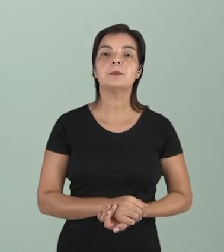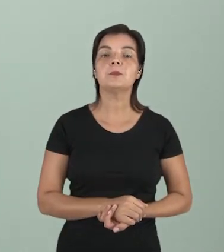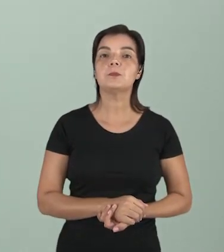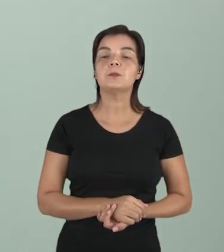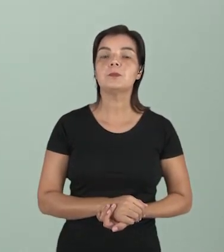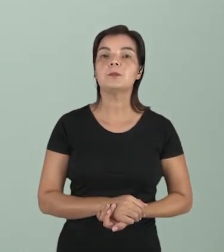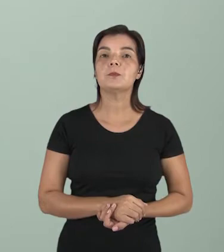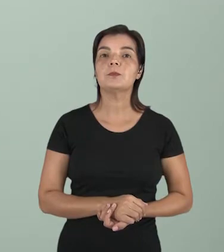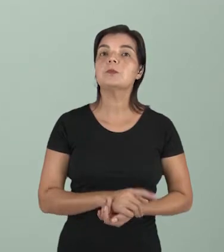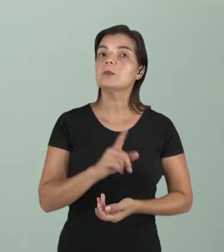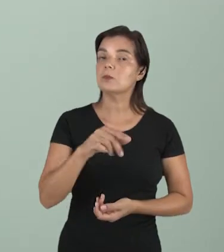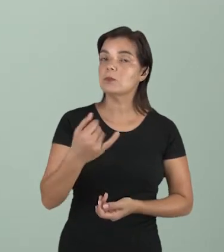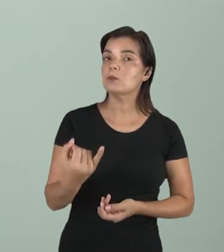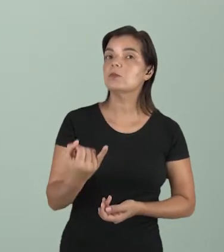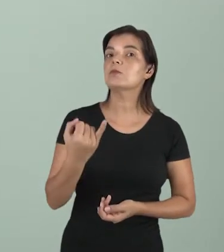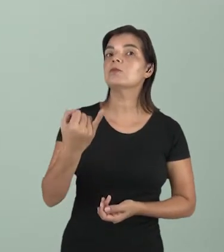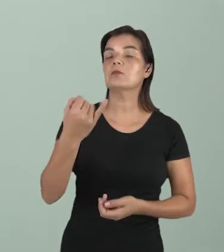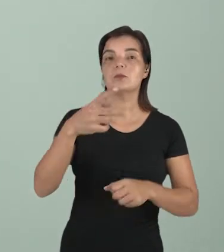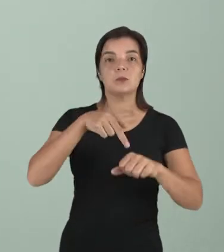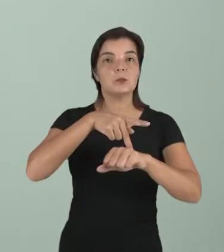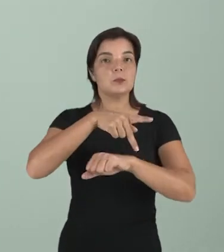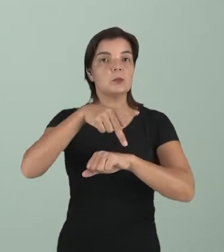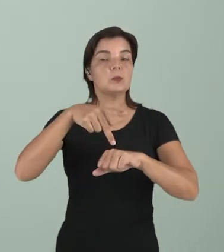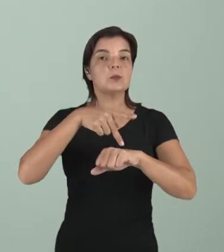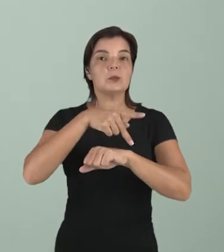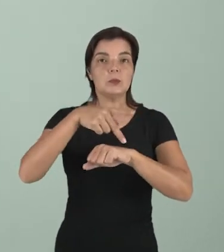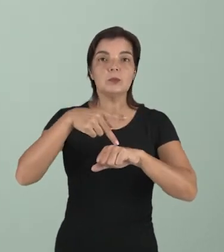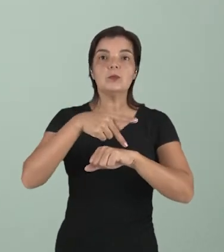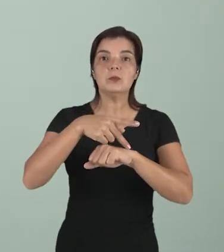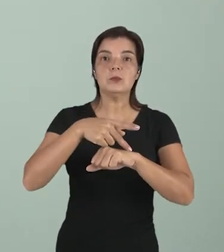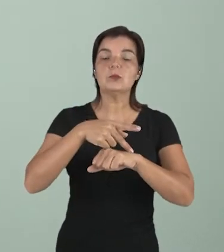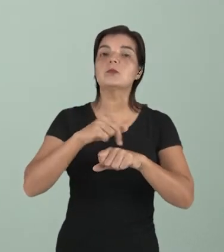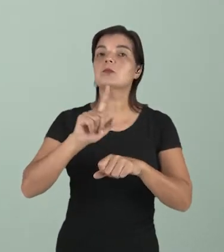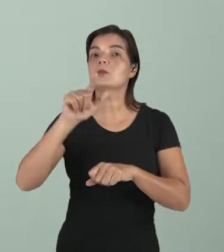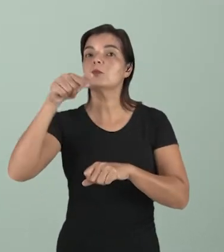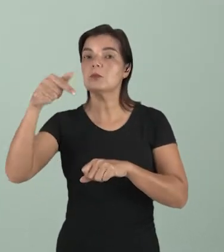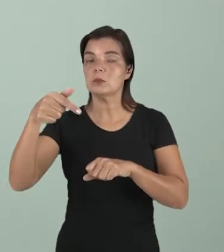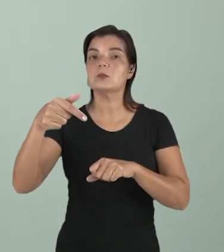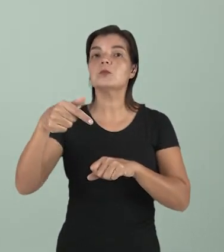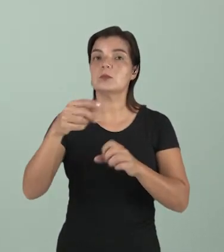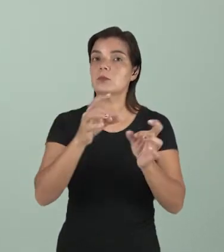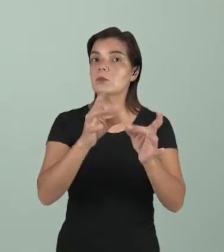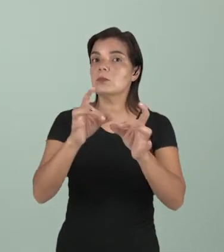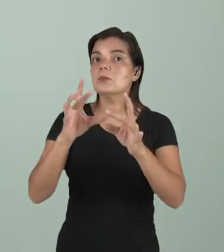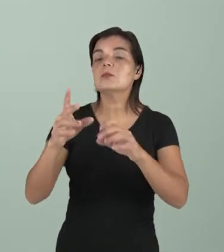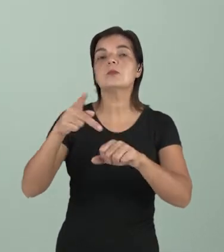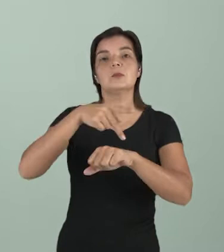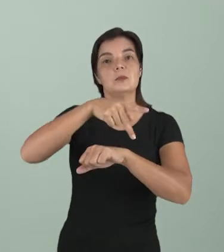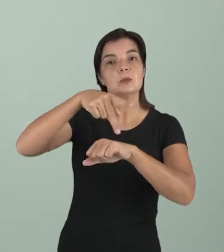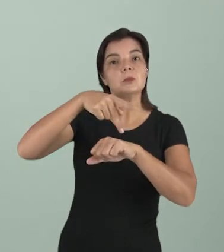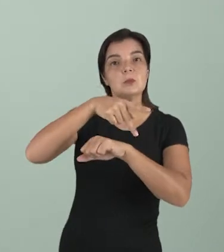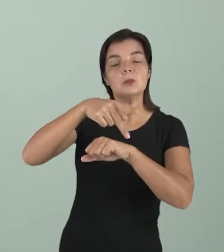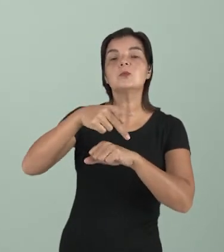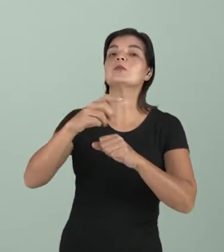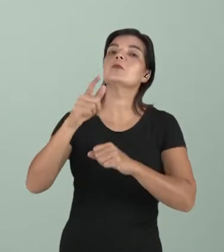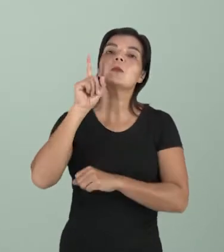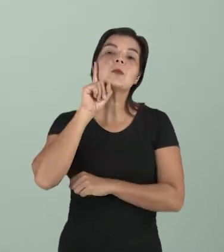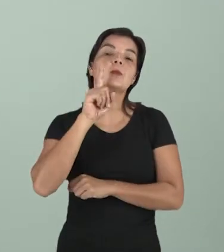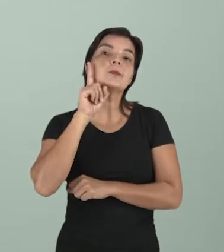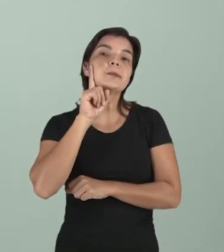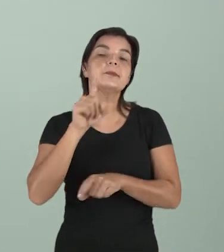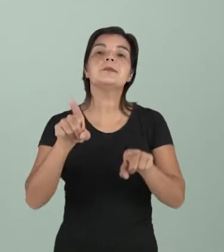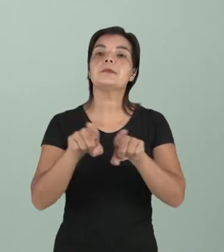é super importante para um país exportar para os Estados Unidos, porque a gente vai ter um grande